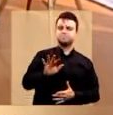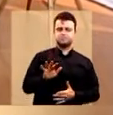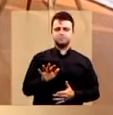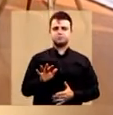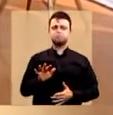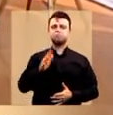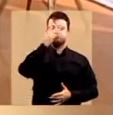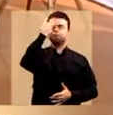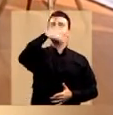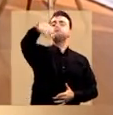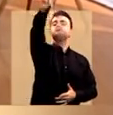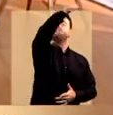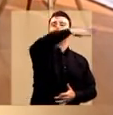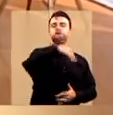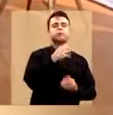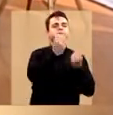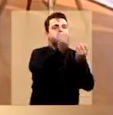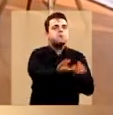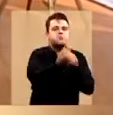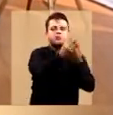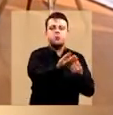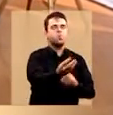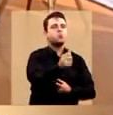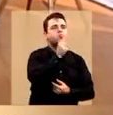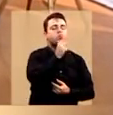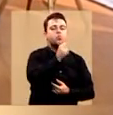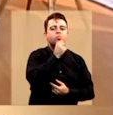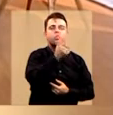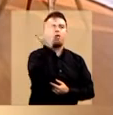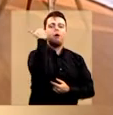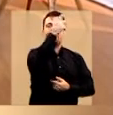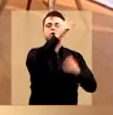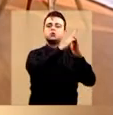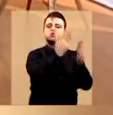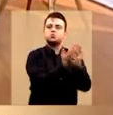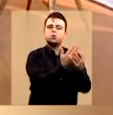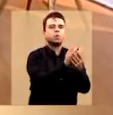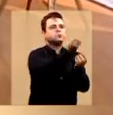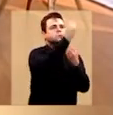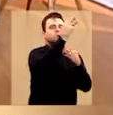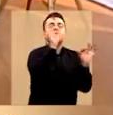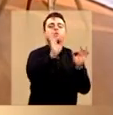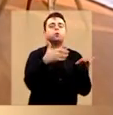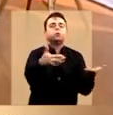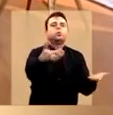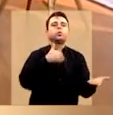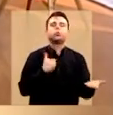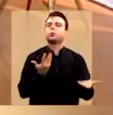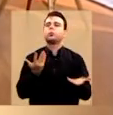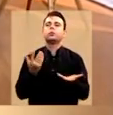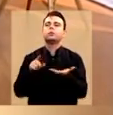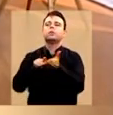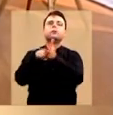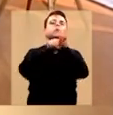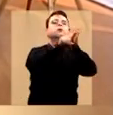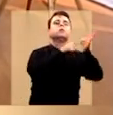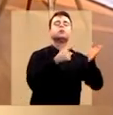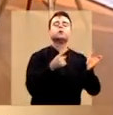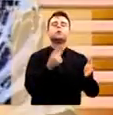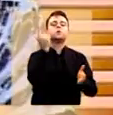esse despertar, como é que faz agora? O pessoal que não teve isso na escola, como é que corre atrás desse prejuízo,